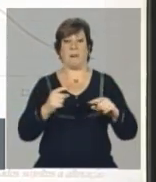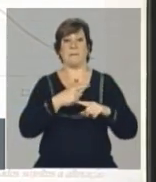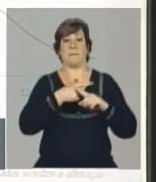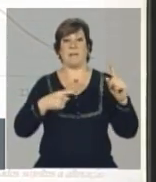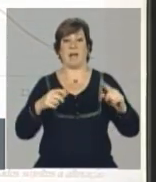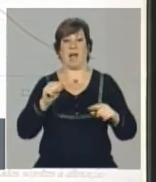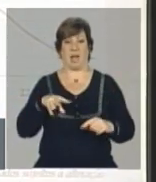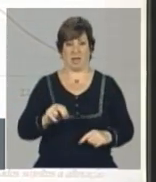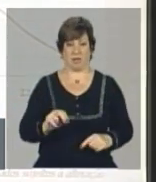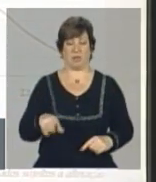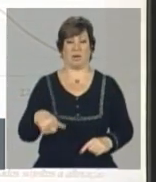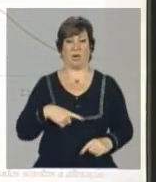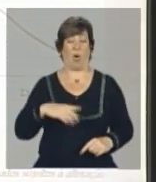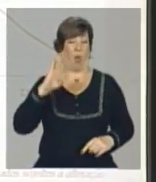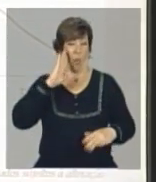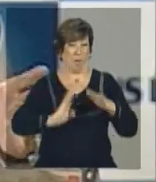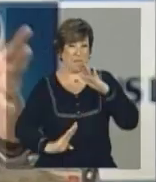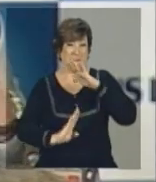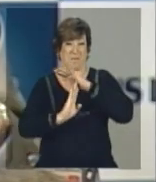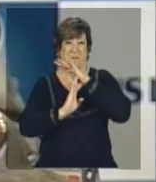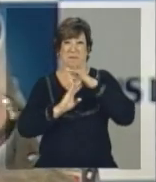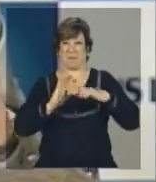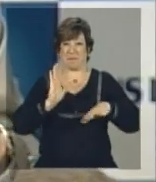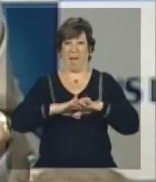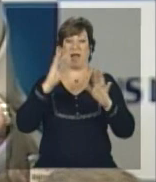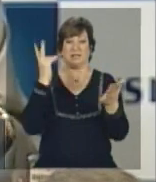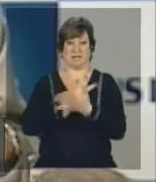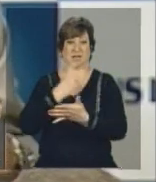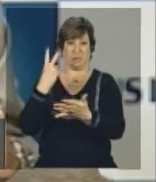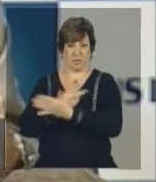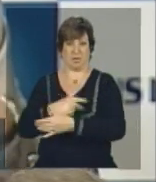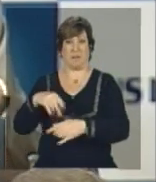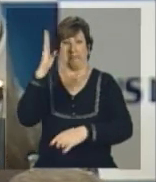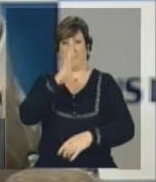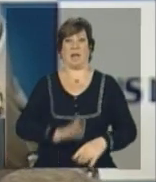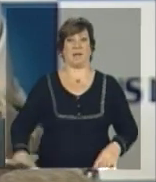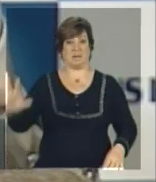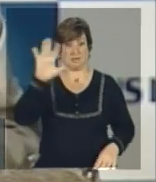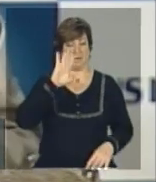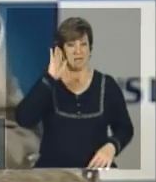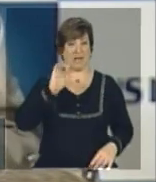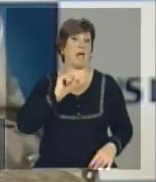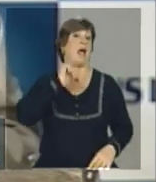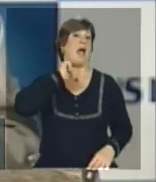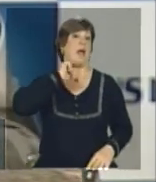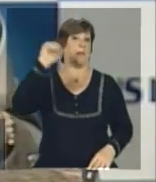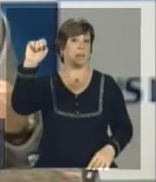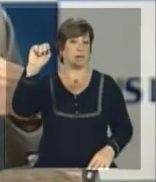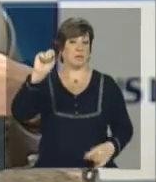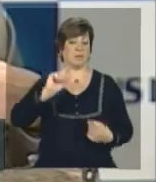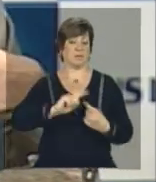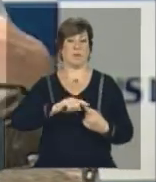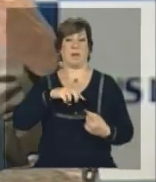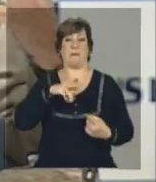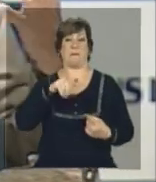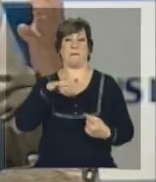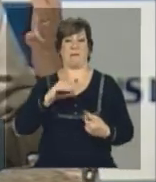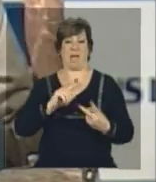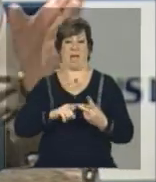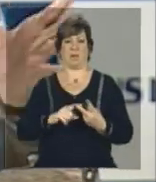O pico da dengue no Brasil, para quase todo o Brasil, exceto alguns estados da região norte, ele ocorre entre abril e maio, né? E a